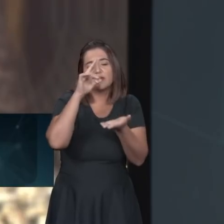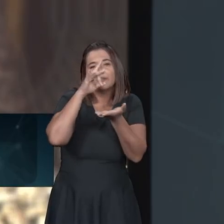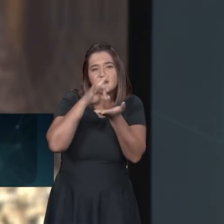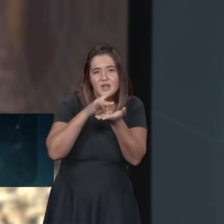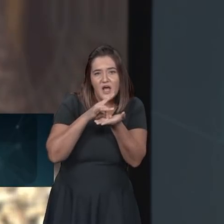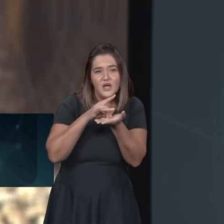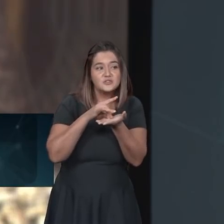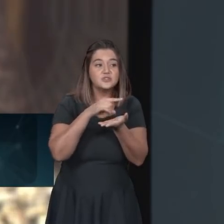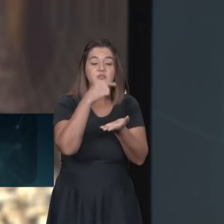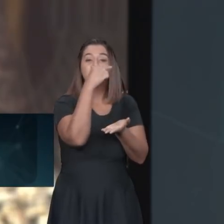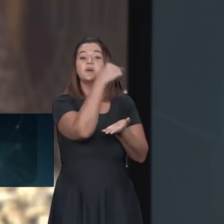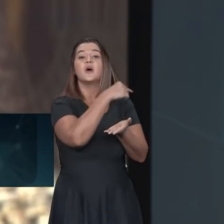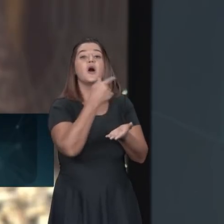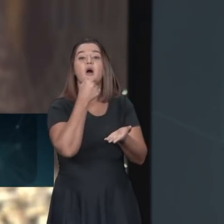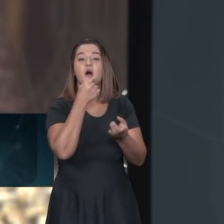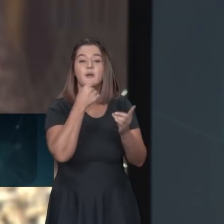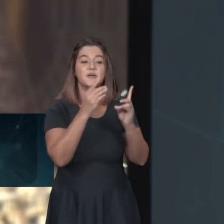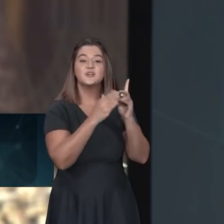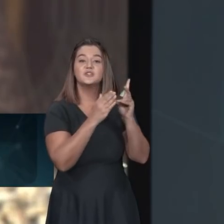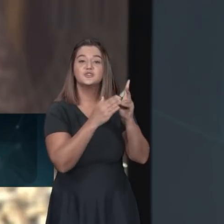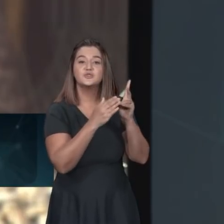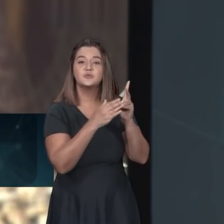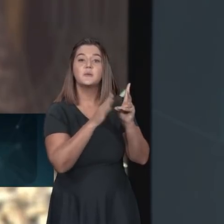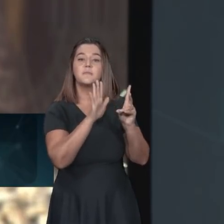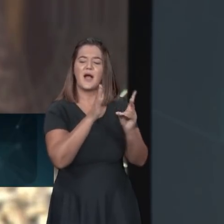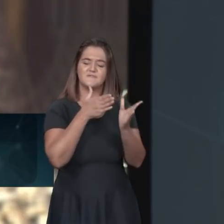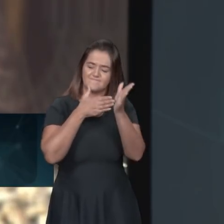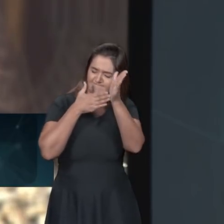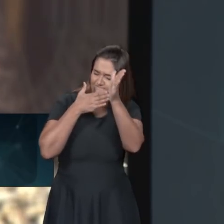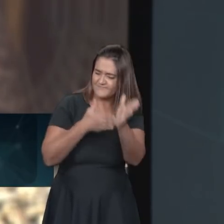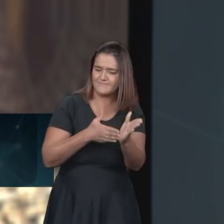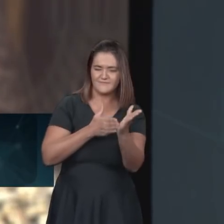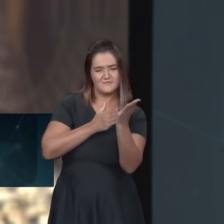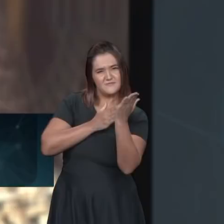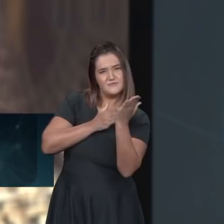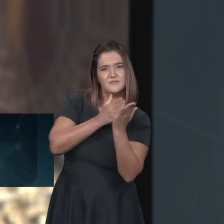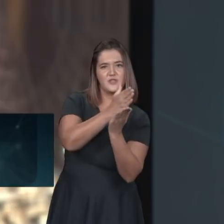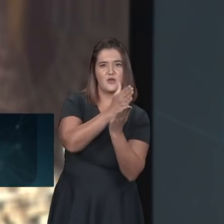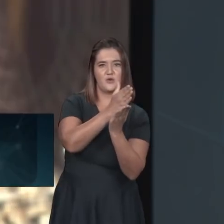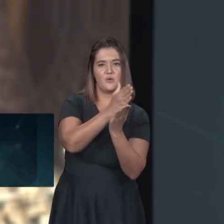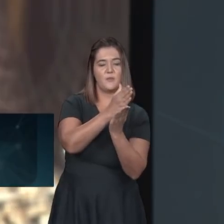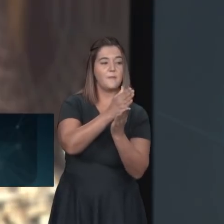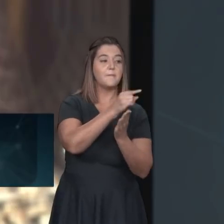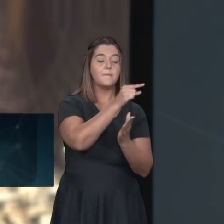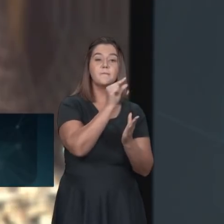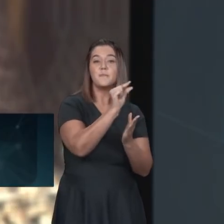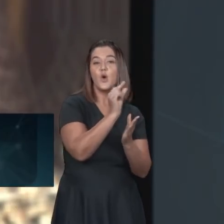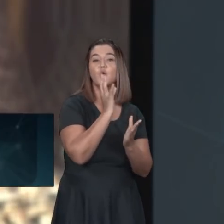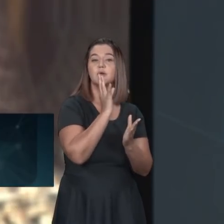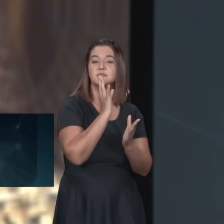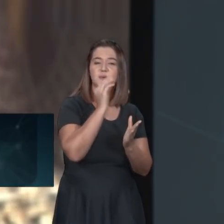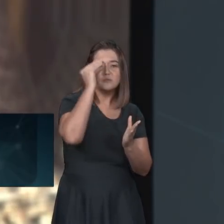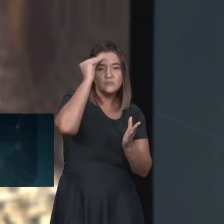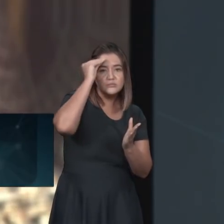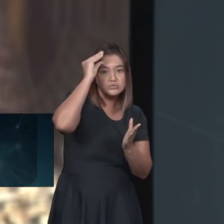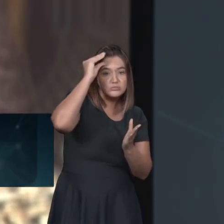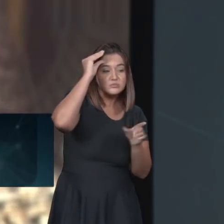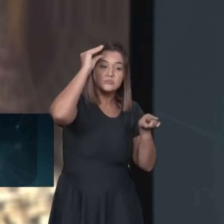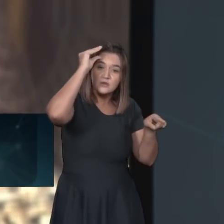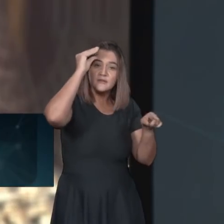o facho da verdade muito pequeno, mas ele era fiel àquela pequena luz que ele tinha. Talvez esse